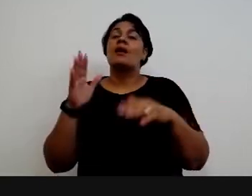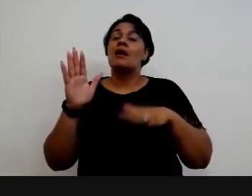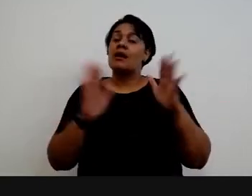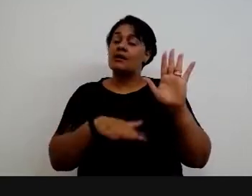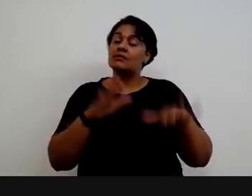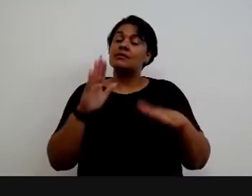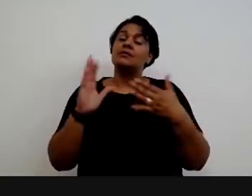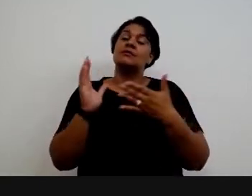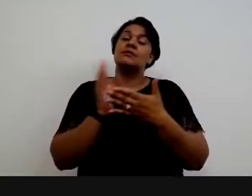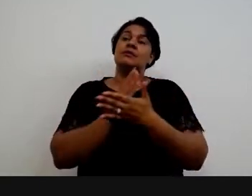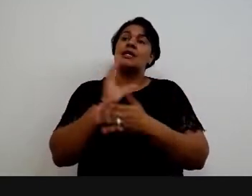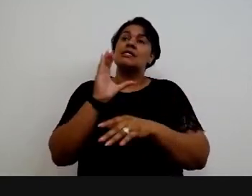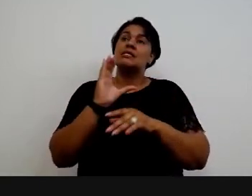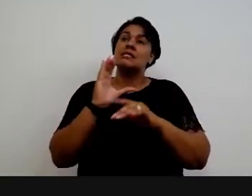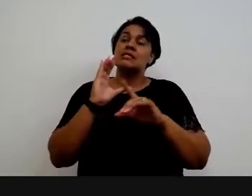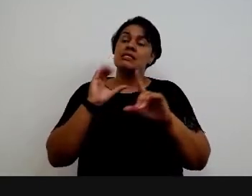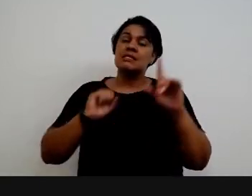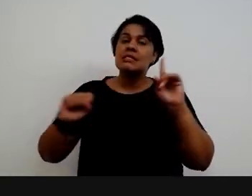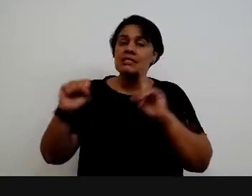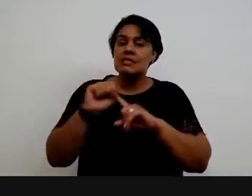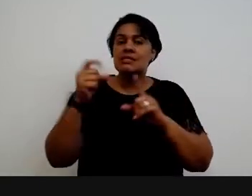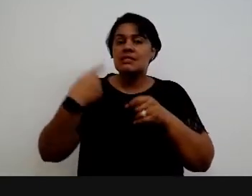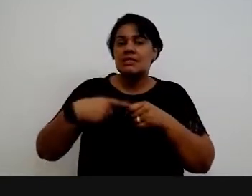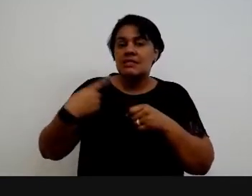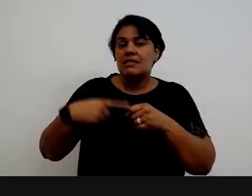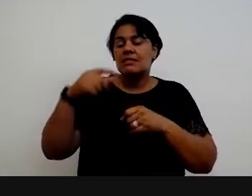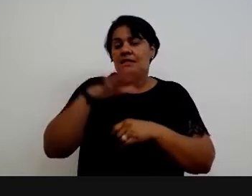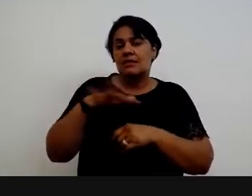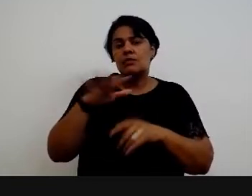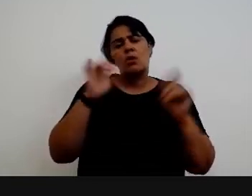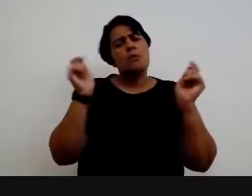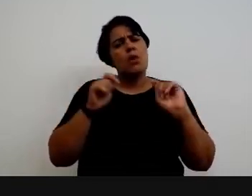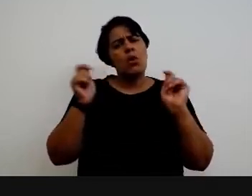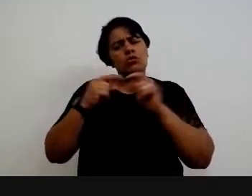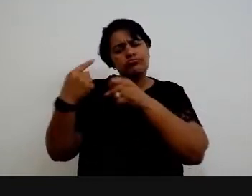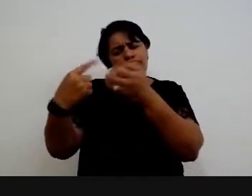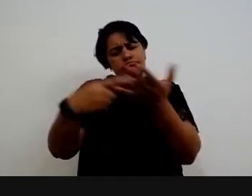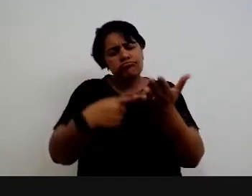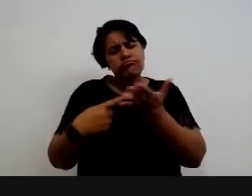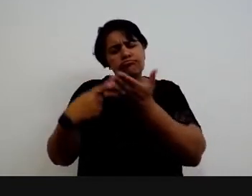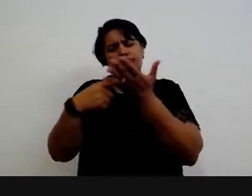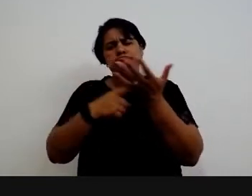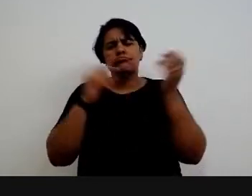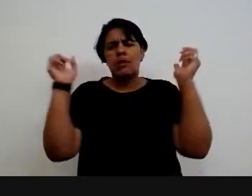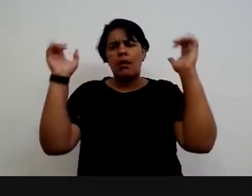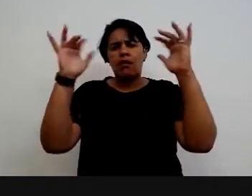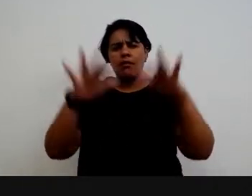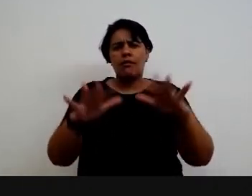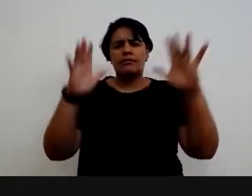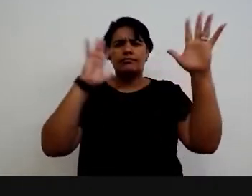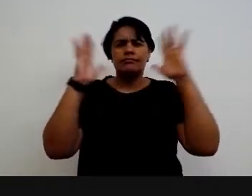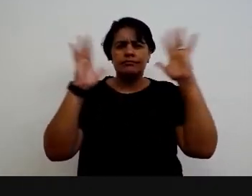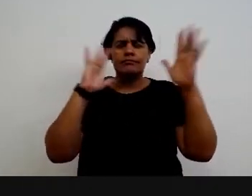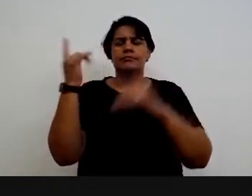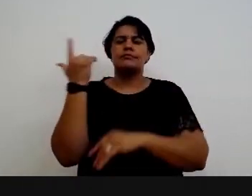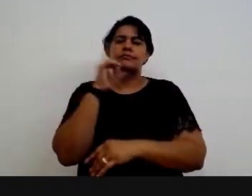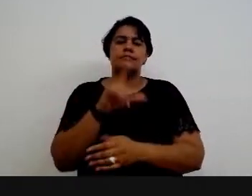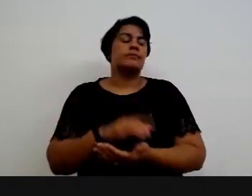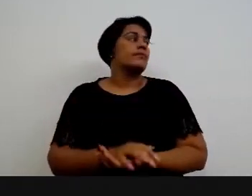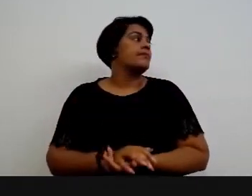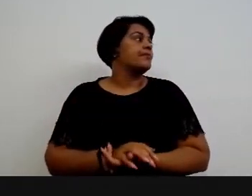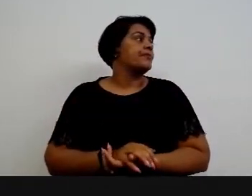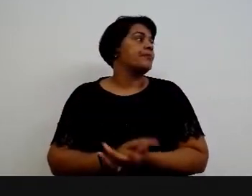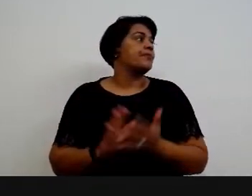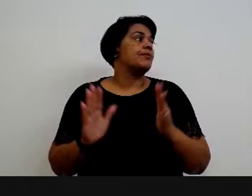se juntar em lógicas regionais para a realização de eventos, para reflexões e coisas desse tipo. Então,